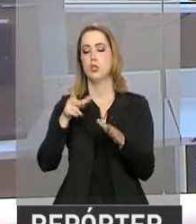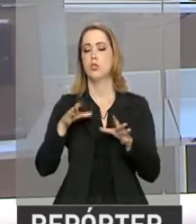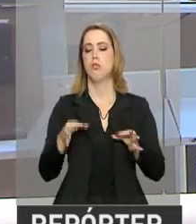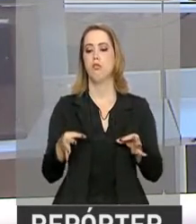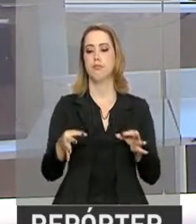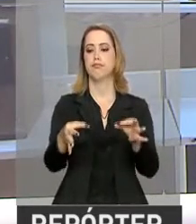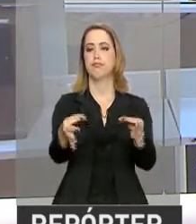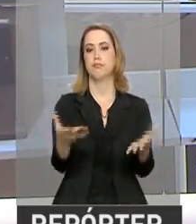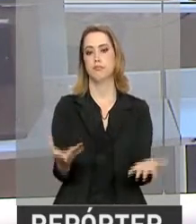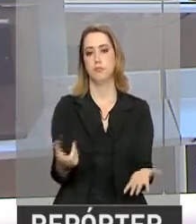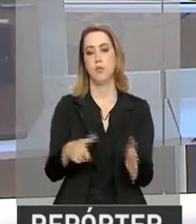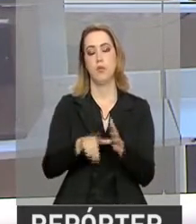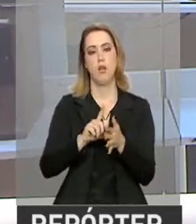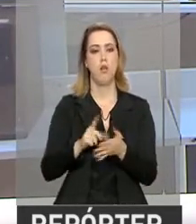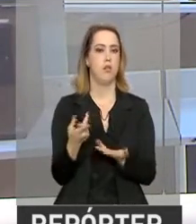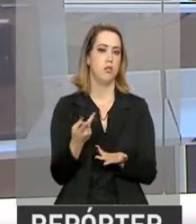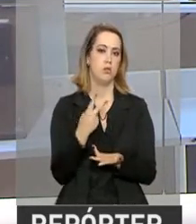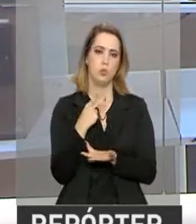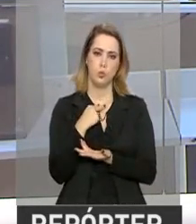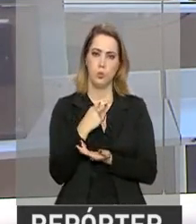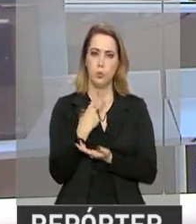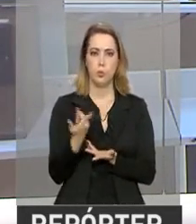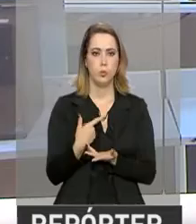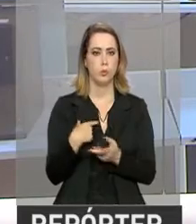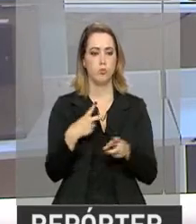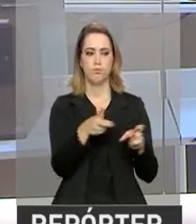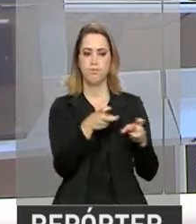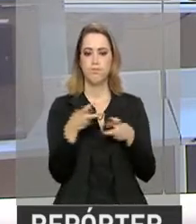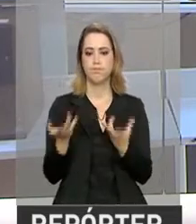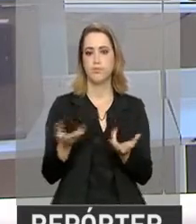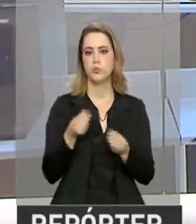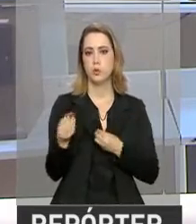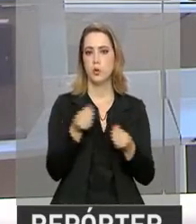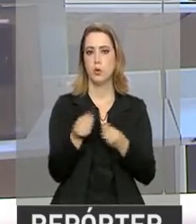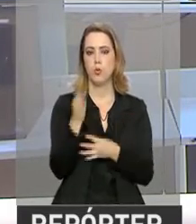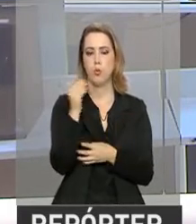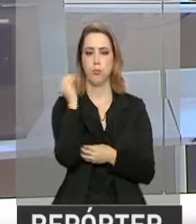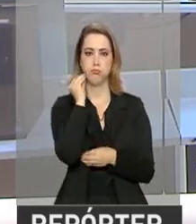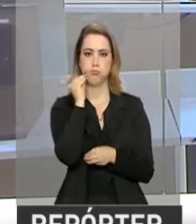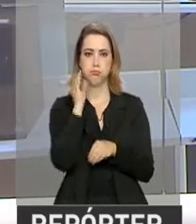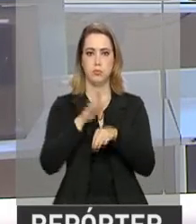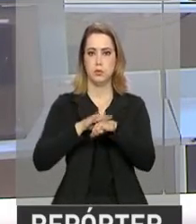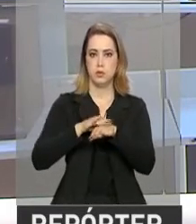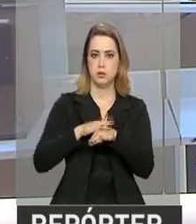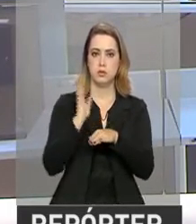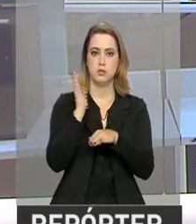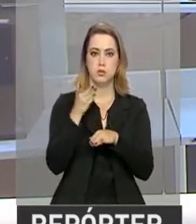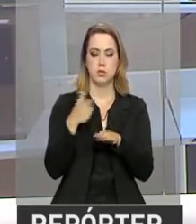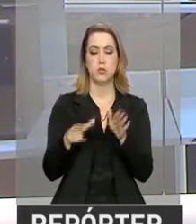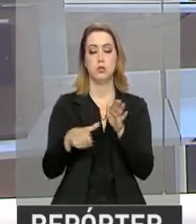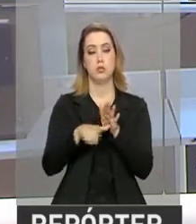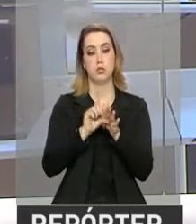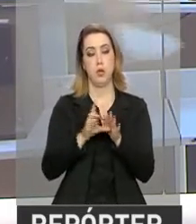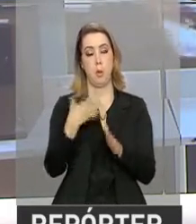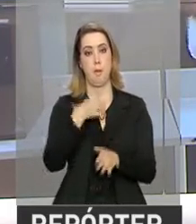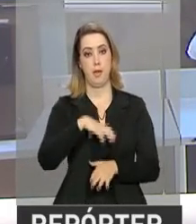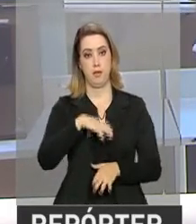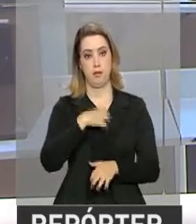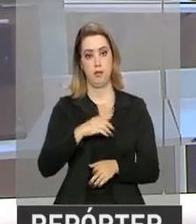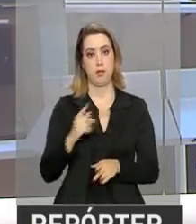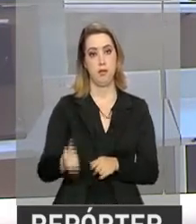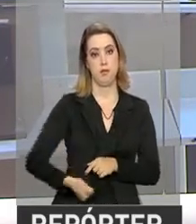essa possibilidade não existia em outros métodos de diagnóstico. O Bahia Pharma é o primeiro laboratório público a desenvolver